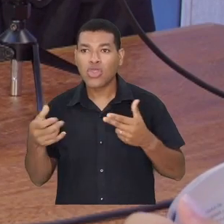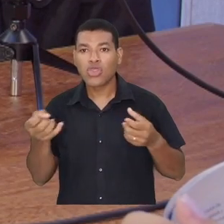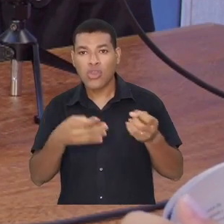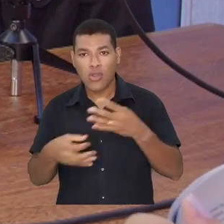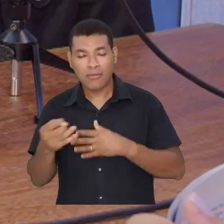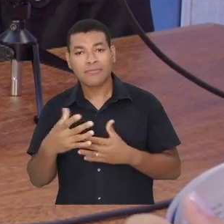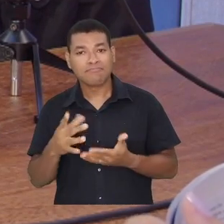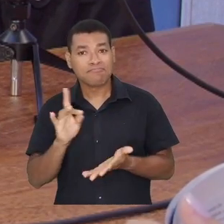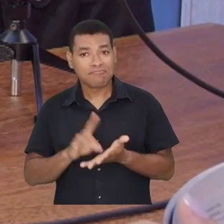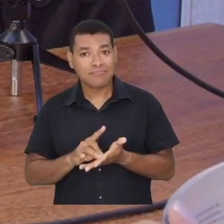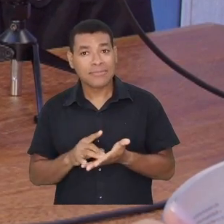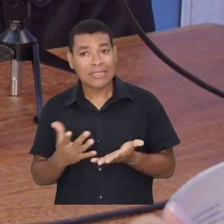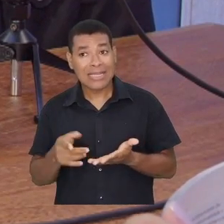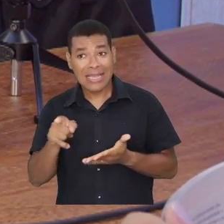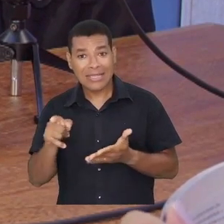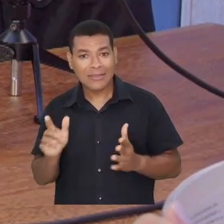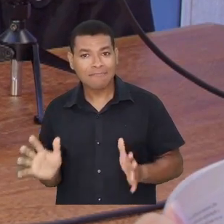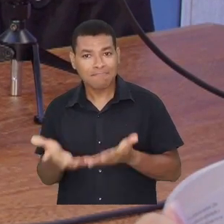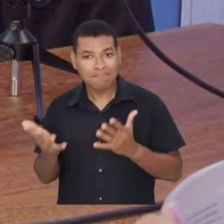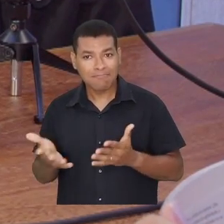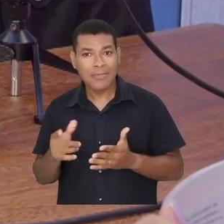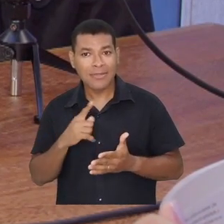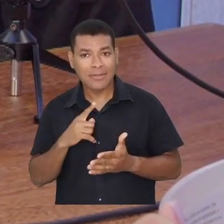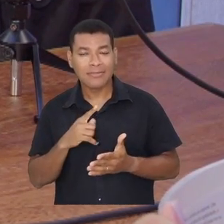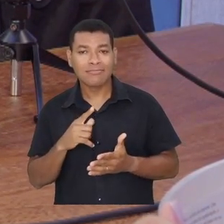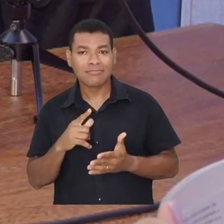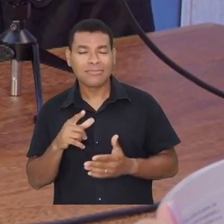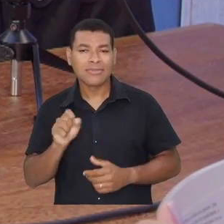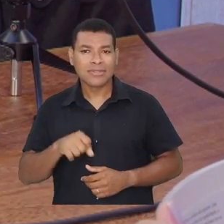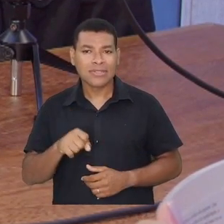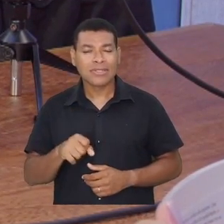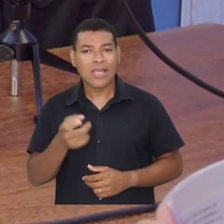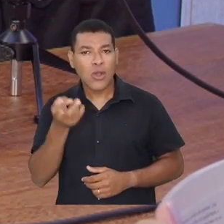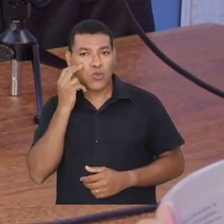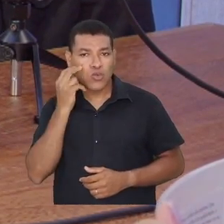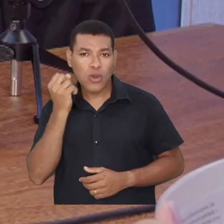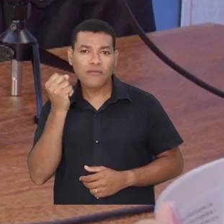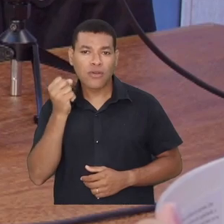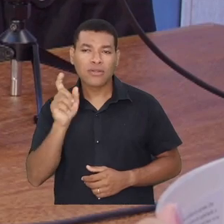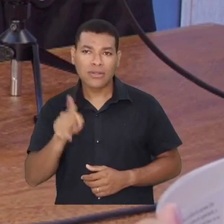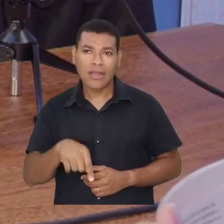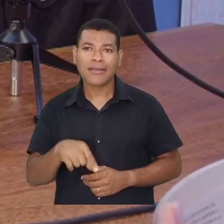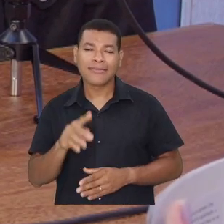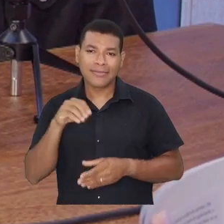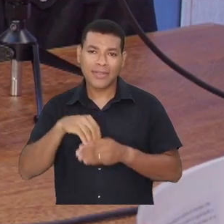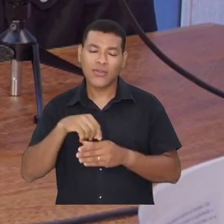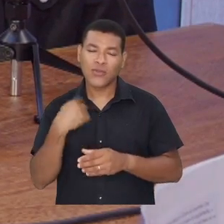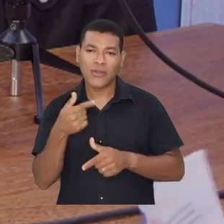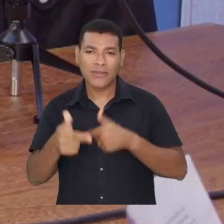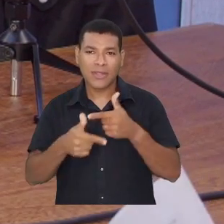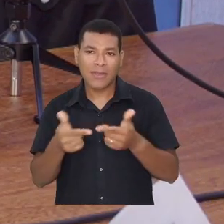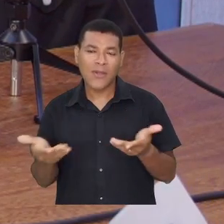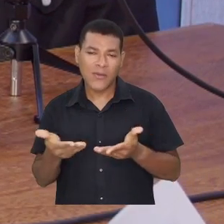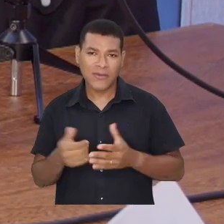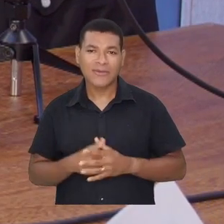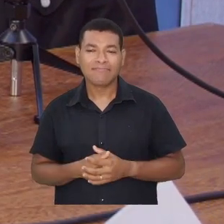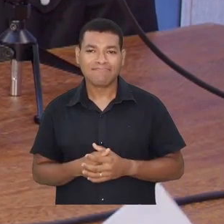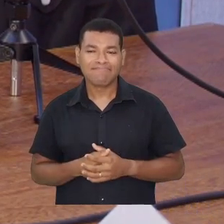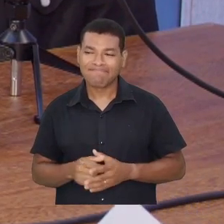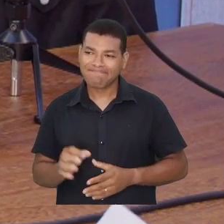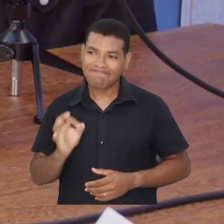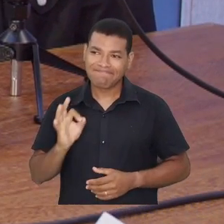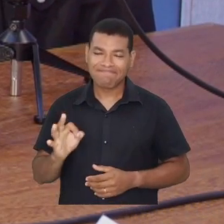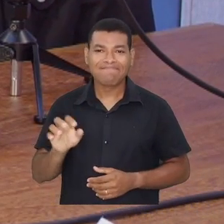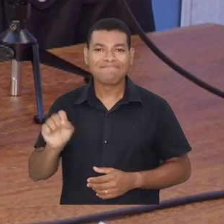Sem dúvida. Então, esse estímulo à inovação existe. E a cultura forte, acho que esses são os pilares que a gente trabalha hoje. Olha,